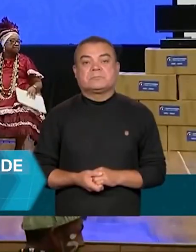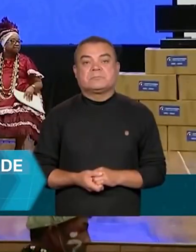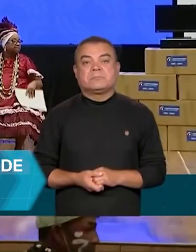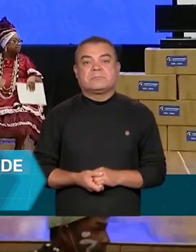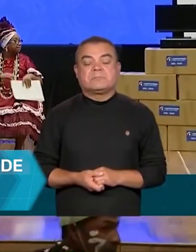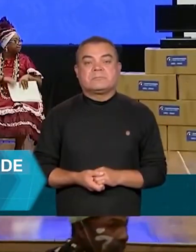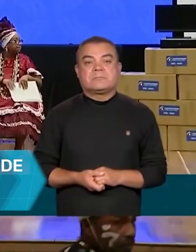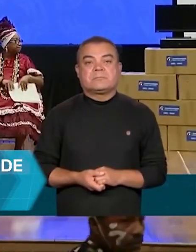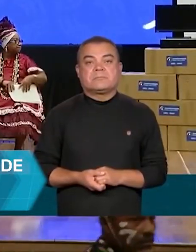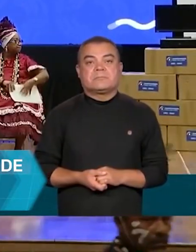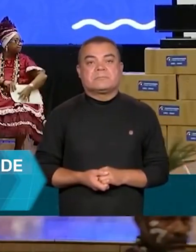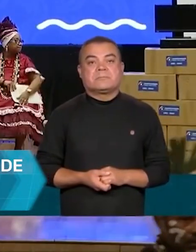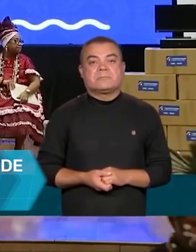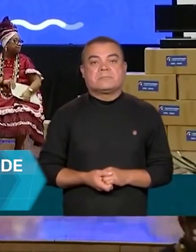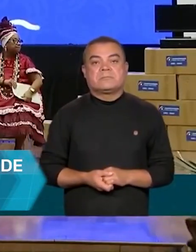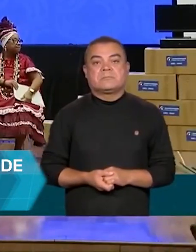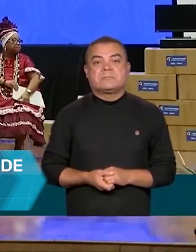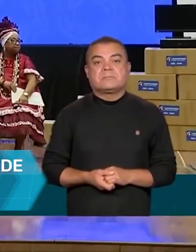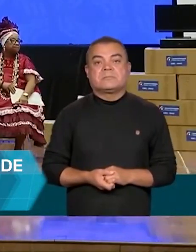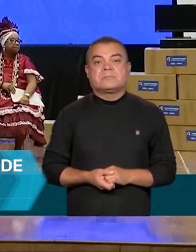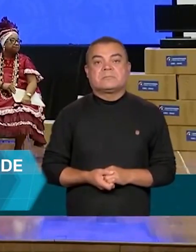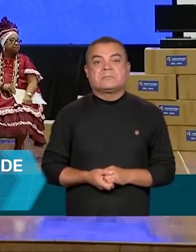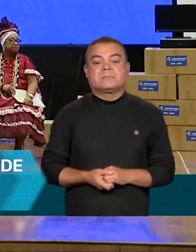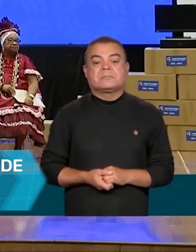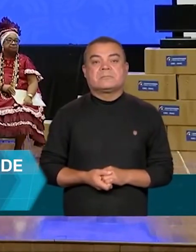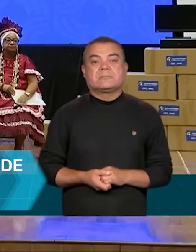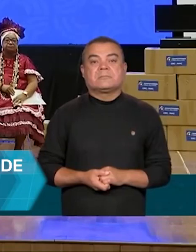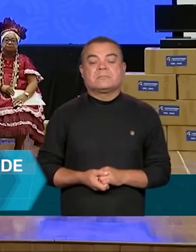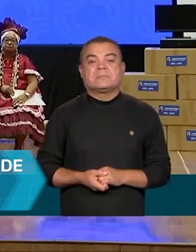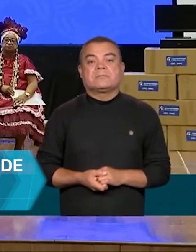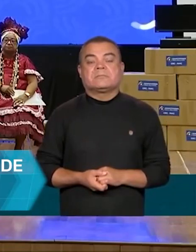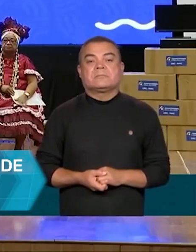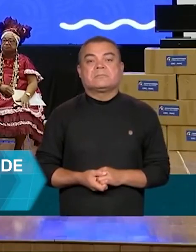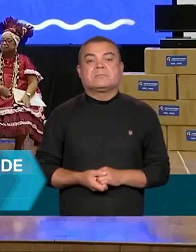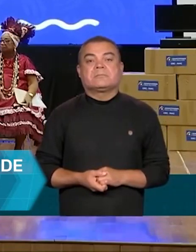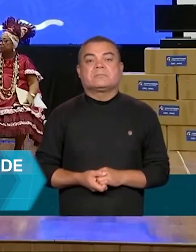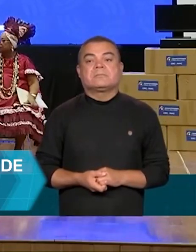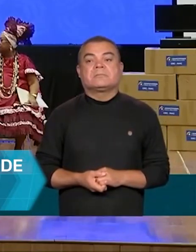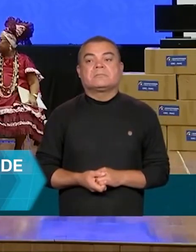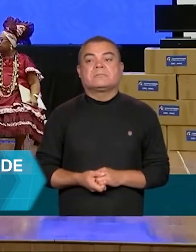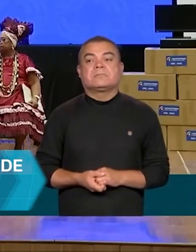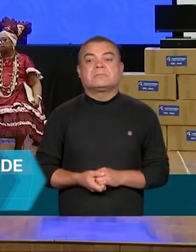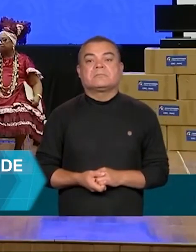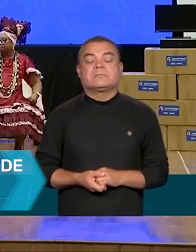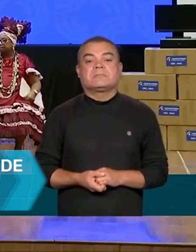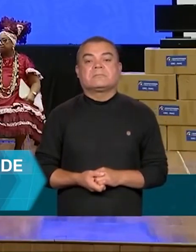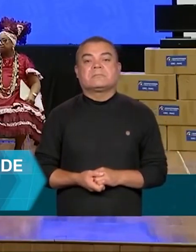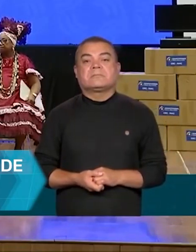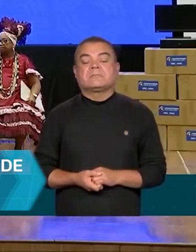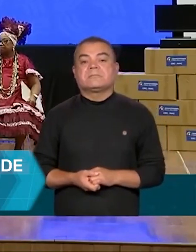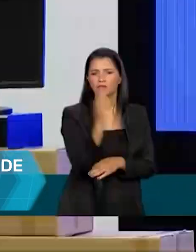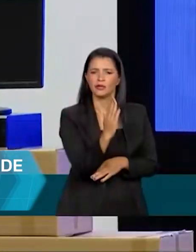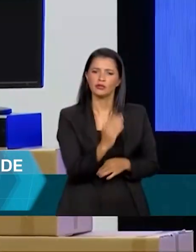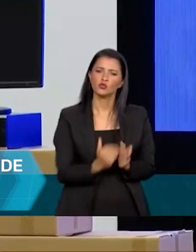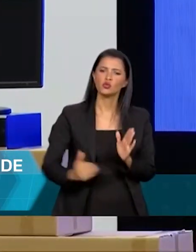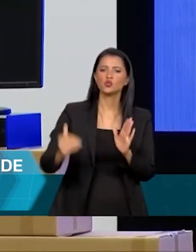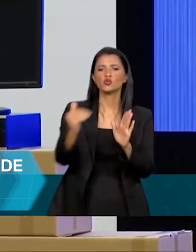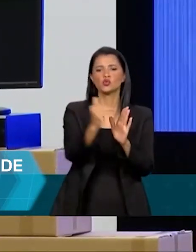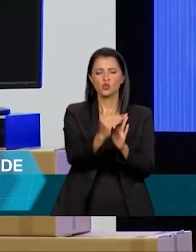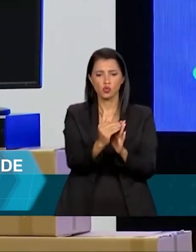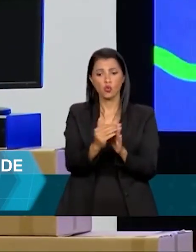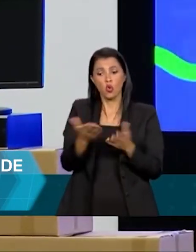caririxocó e tumbalalá, um mundo digital. Cada PID possui 10 computadores,